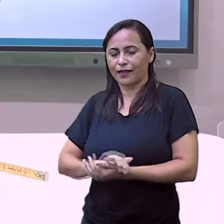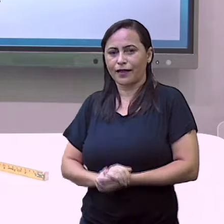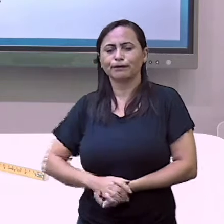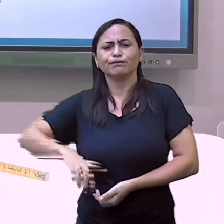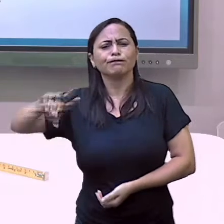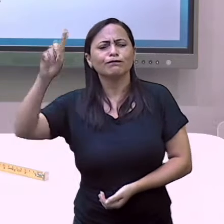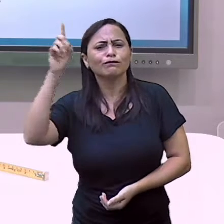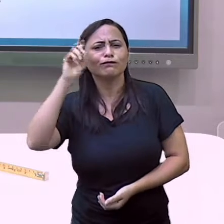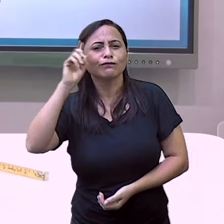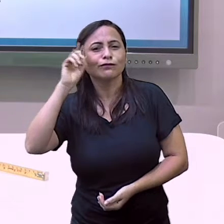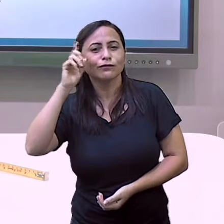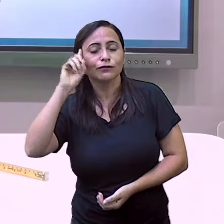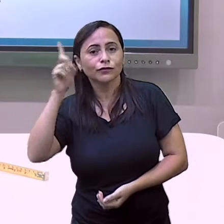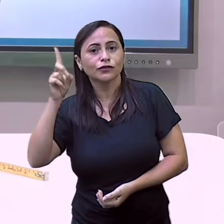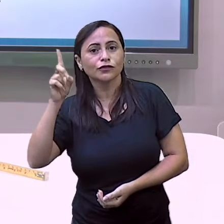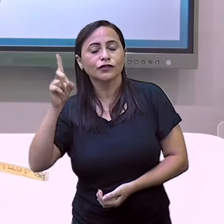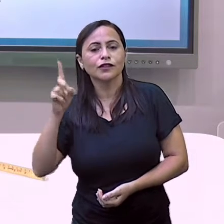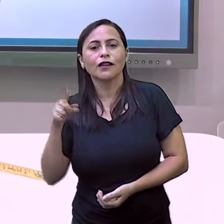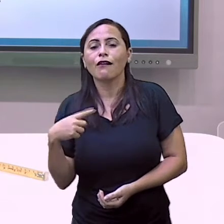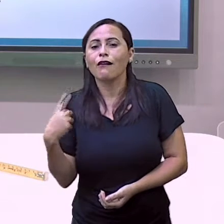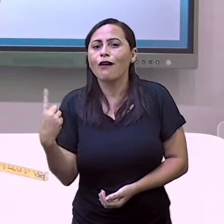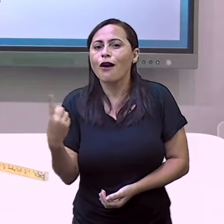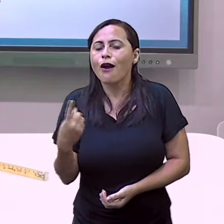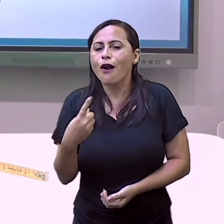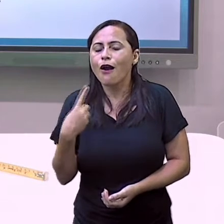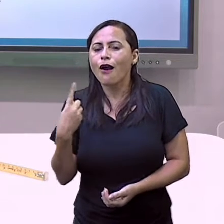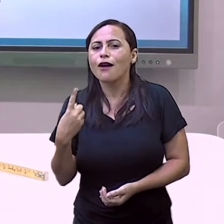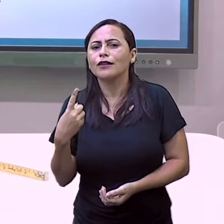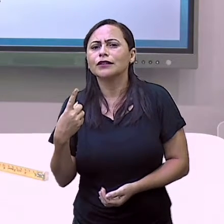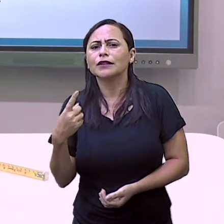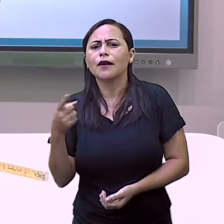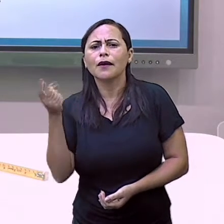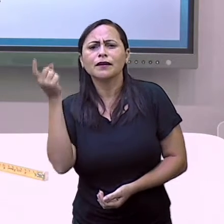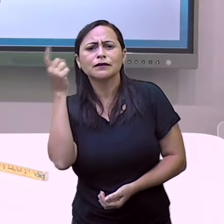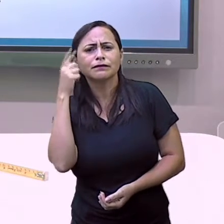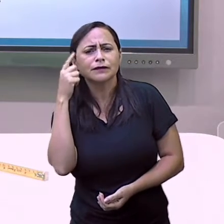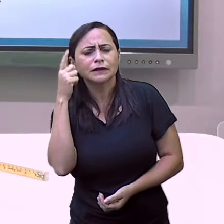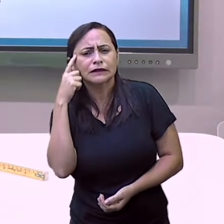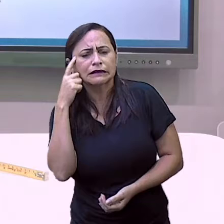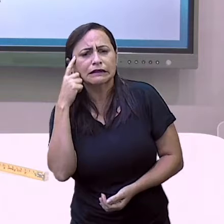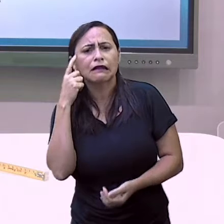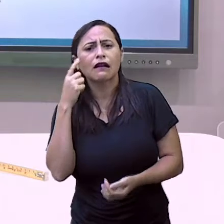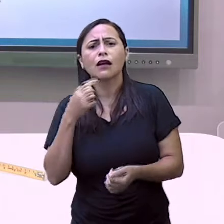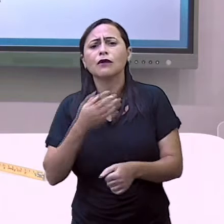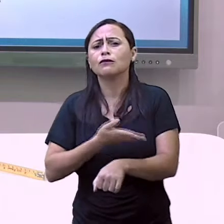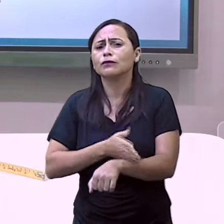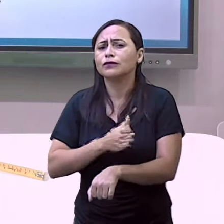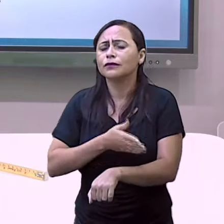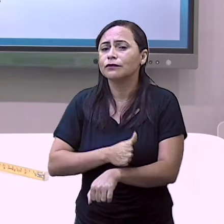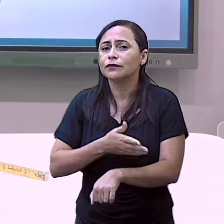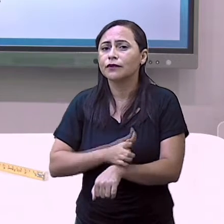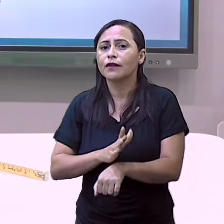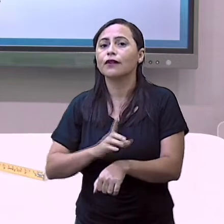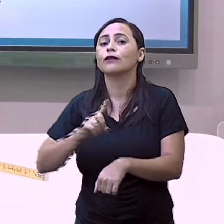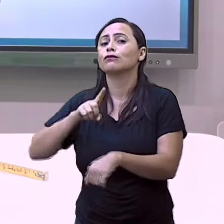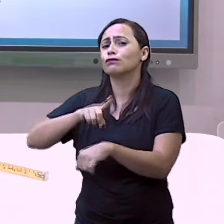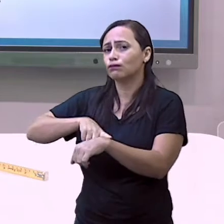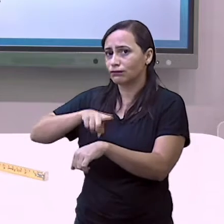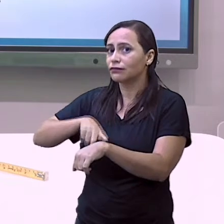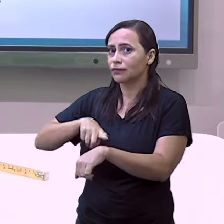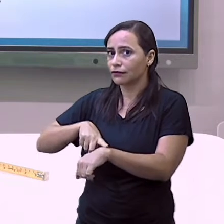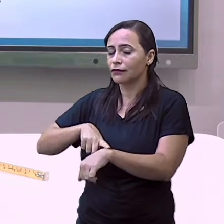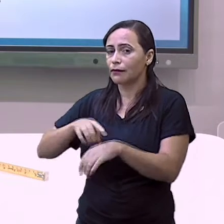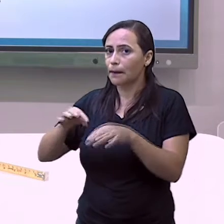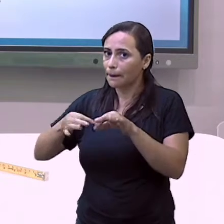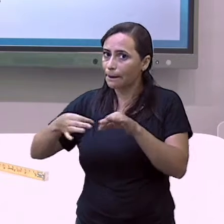os dias nós fazemos um exercício constante sobre a medição de tempo. Nós temos horário para